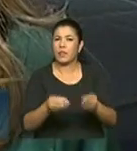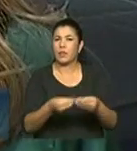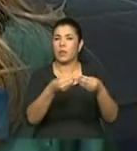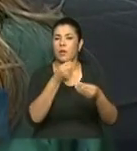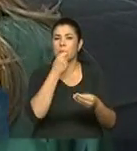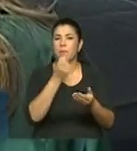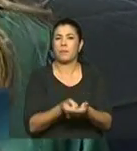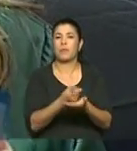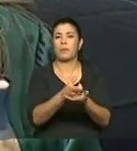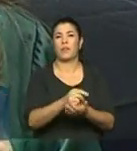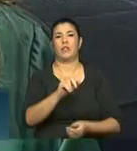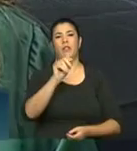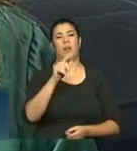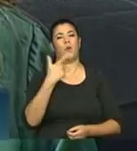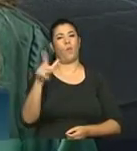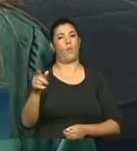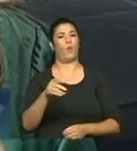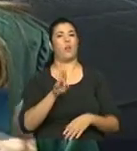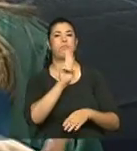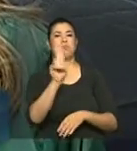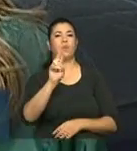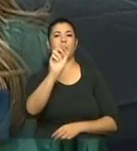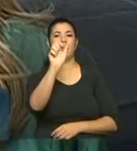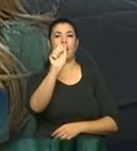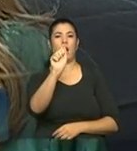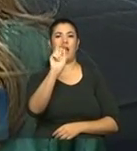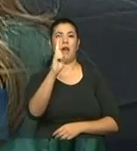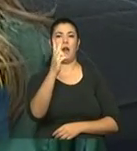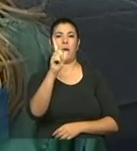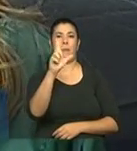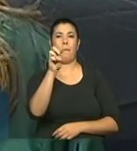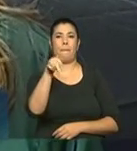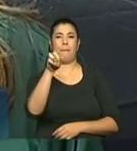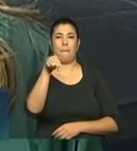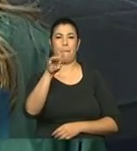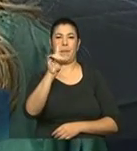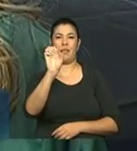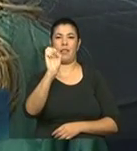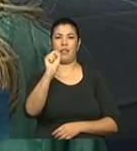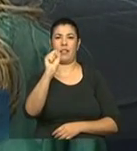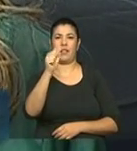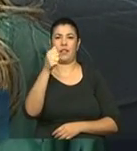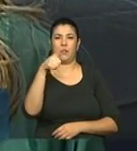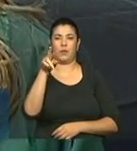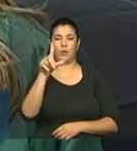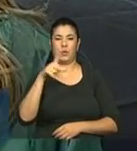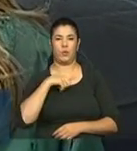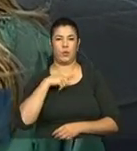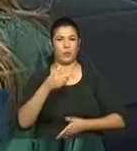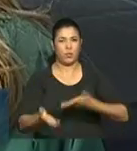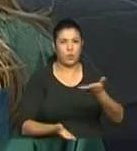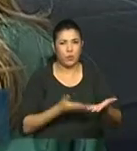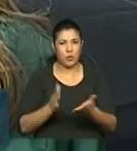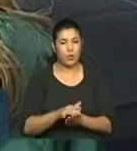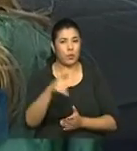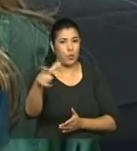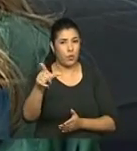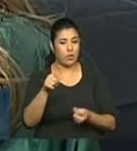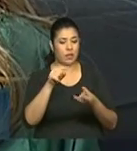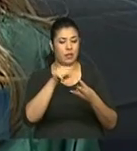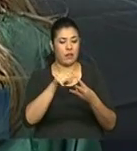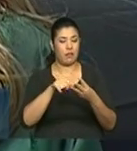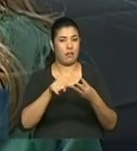para as verminoses, examinadas e tratadas quando necessárias para tracoma. Ou seja, numa única ação,